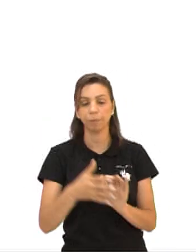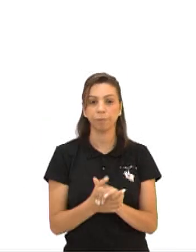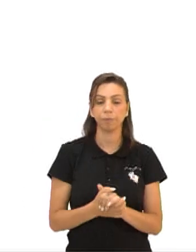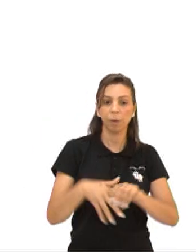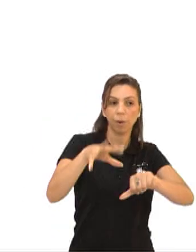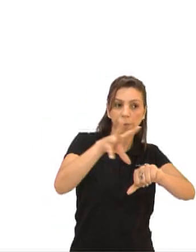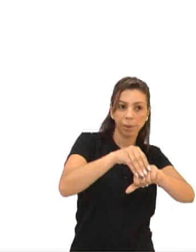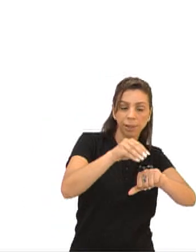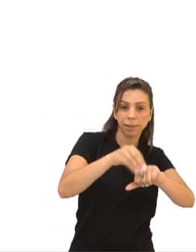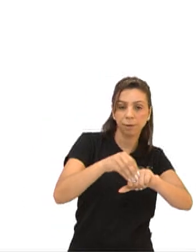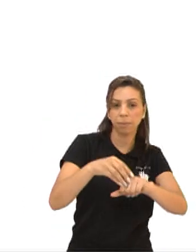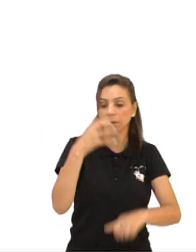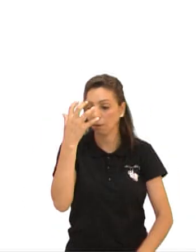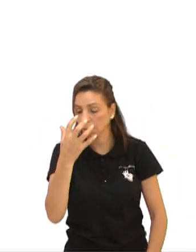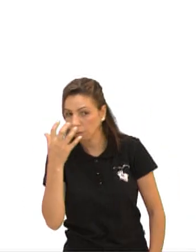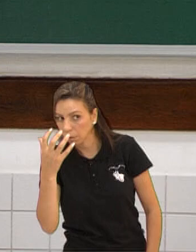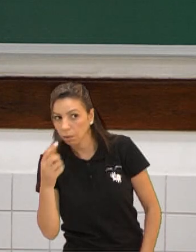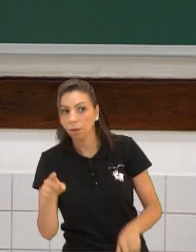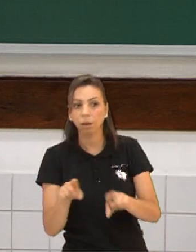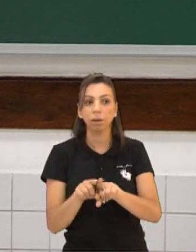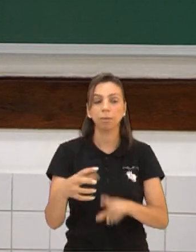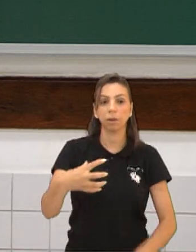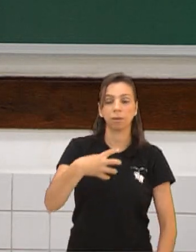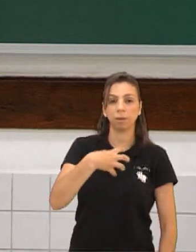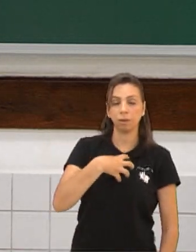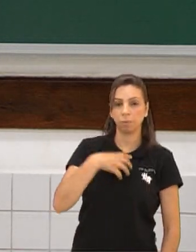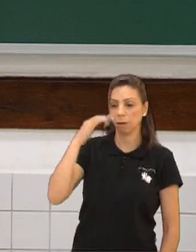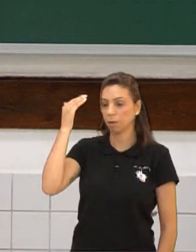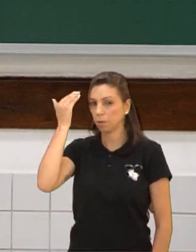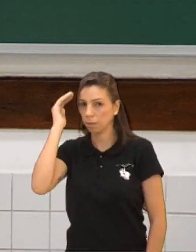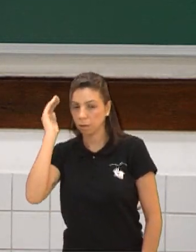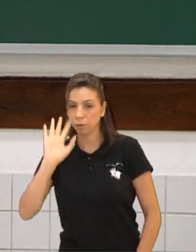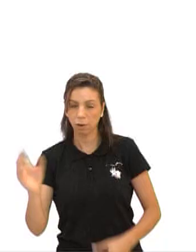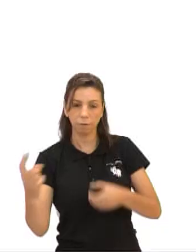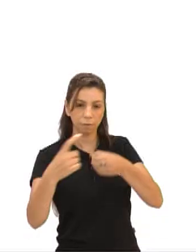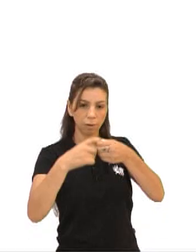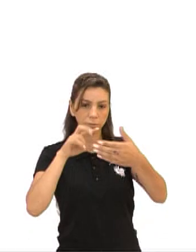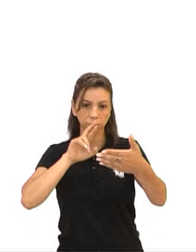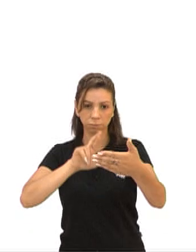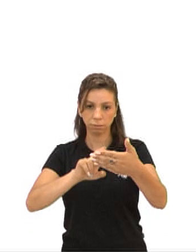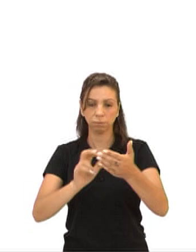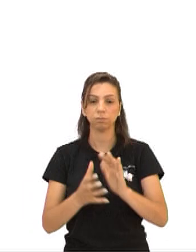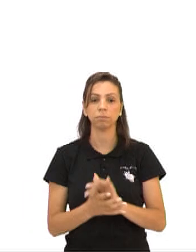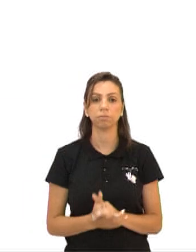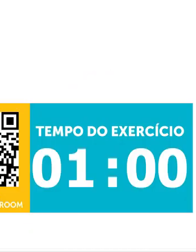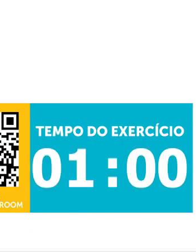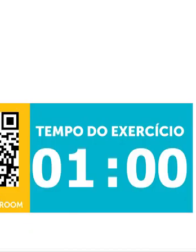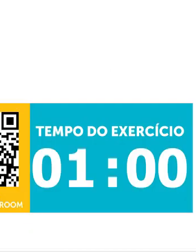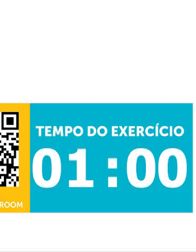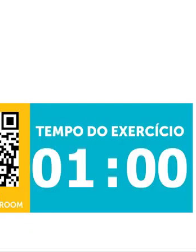C, sensibilidade e entendimento. Daqui a pouco eu volto com a resposta correta.